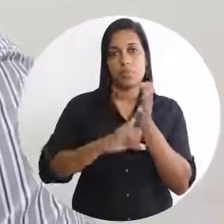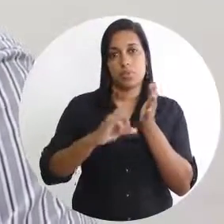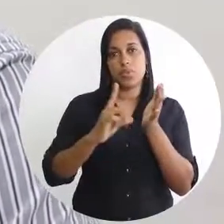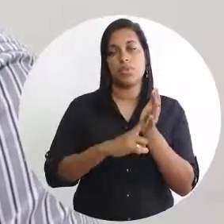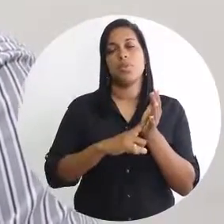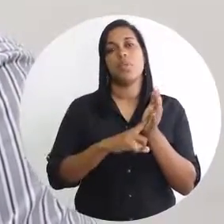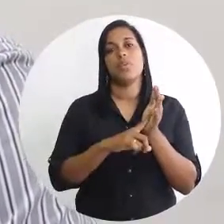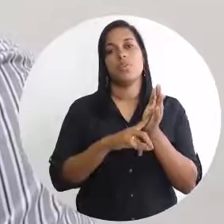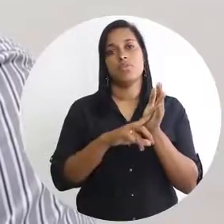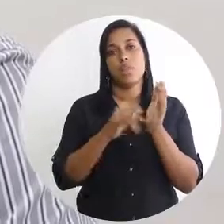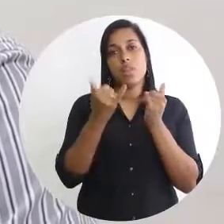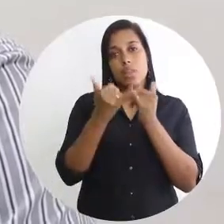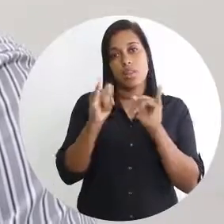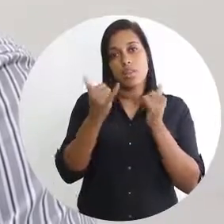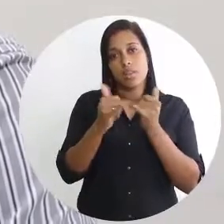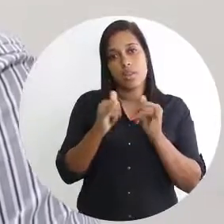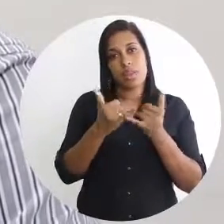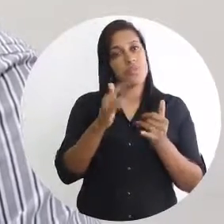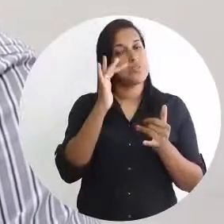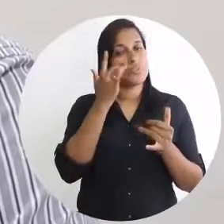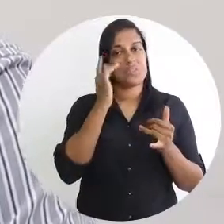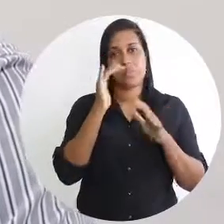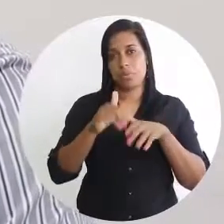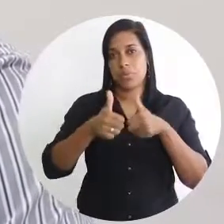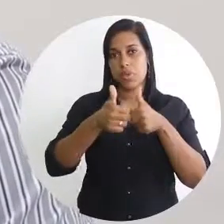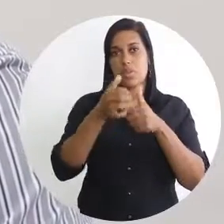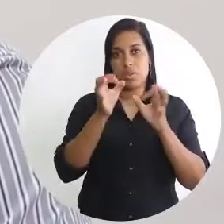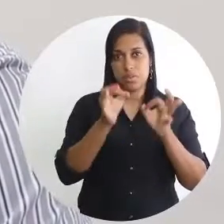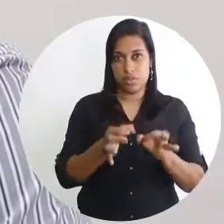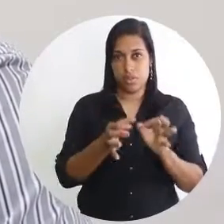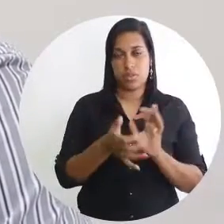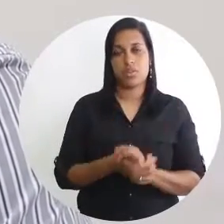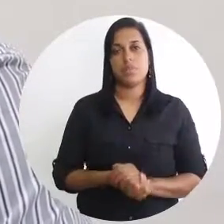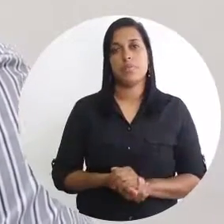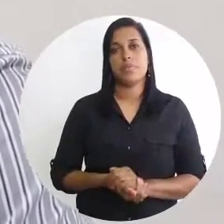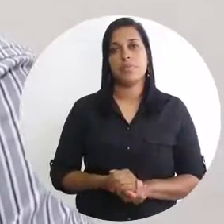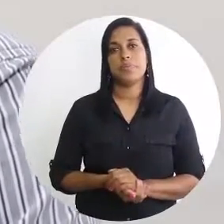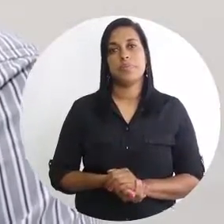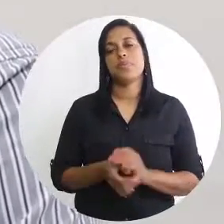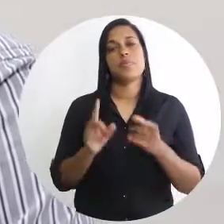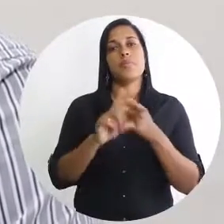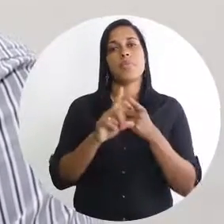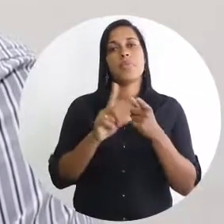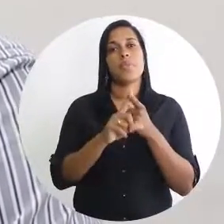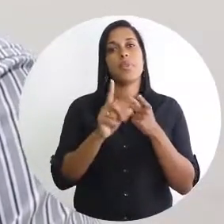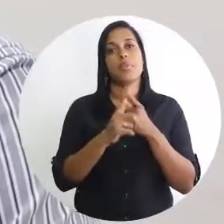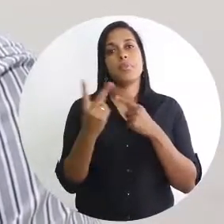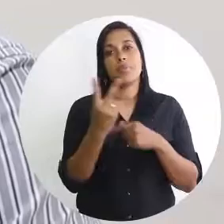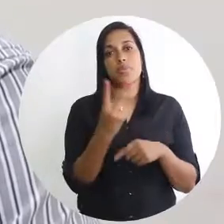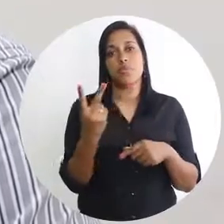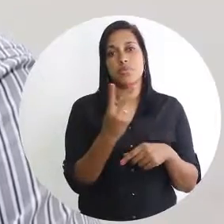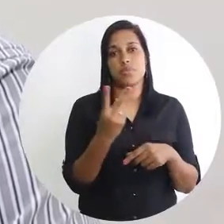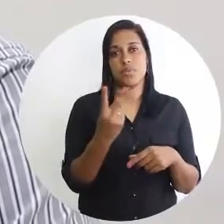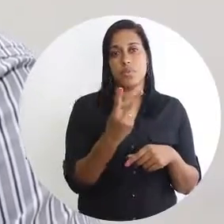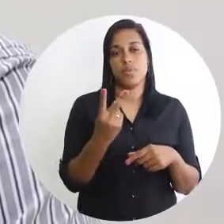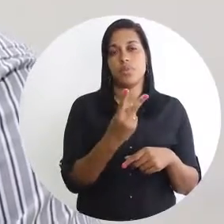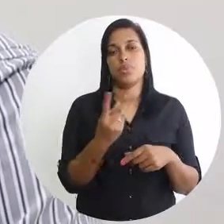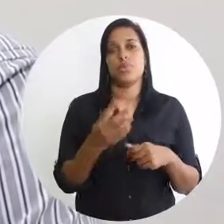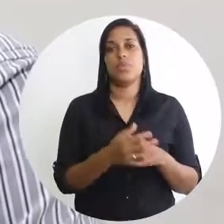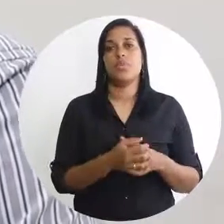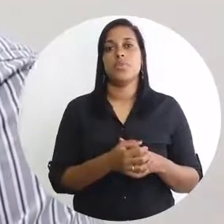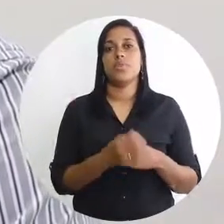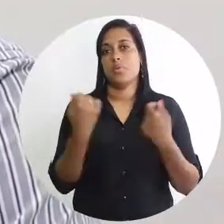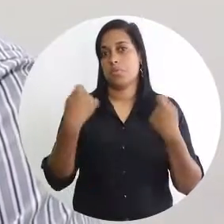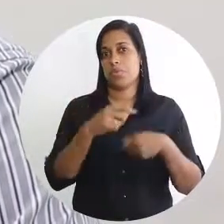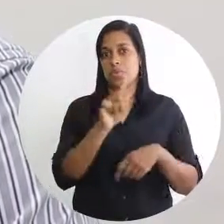forma relativa ou de forma linear, da forma que você achar melhor, certo? Inclusive você pode usar os dois gerenciadores de layout. Se